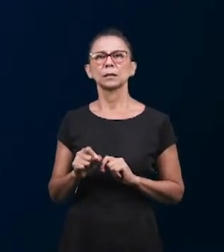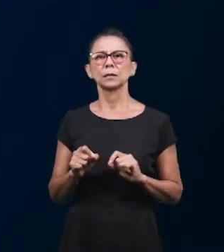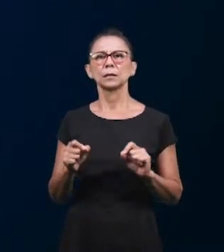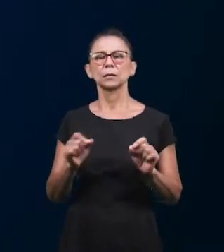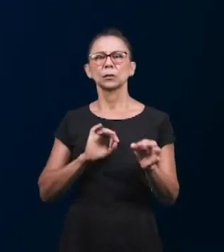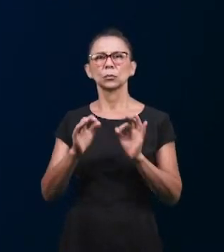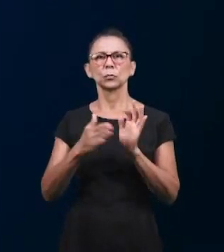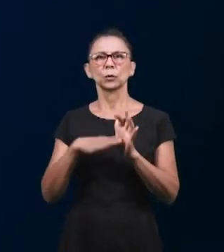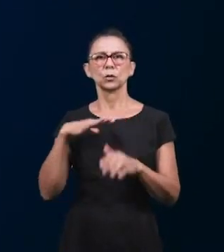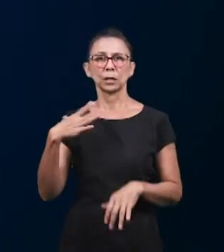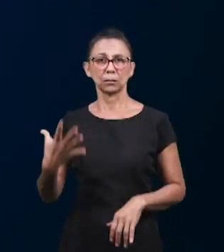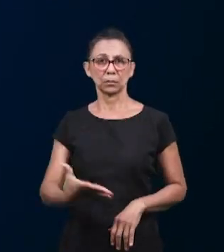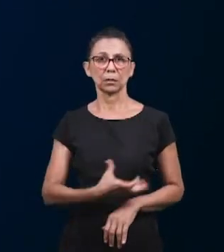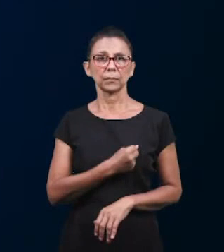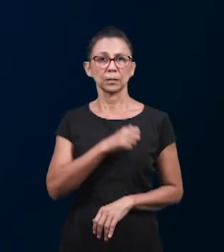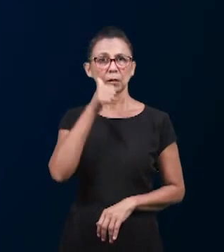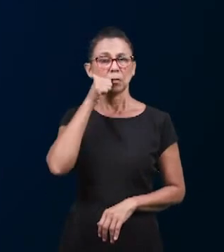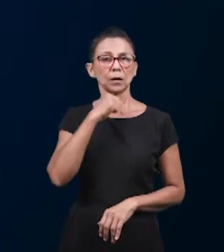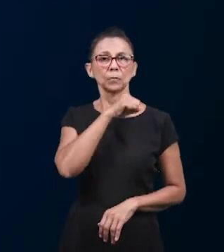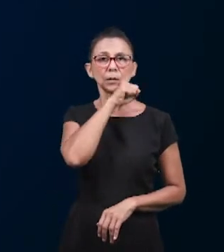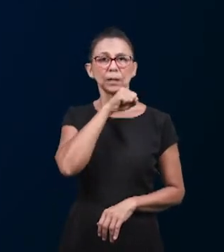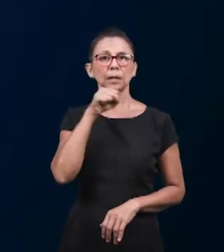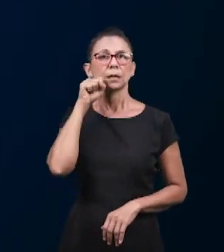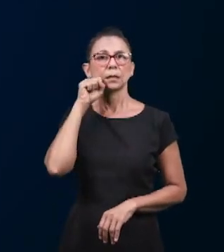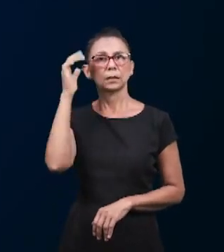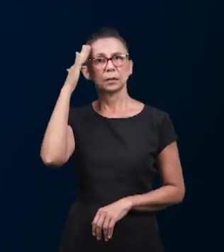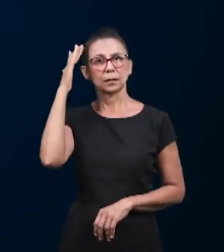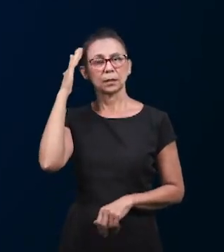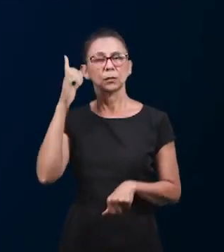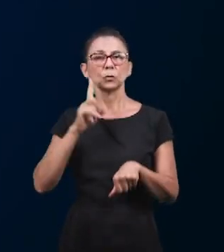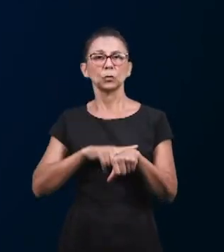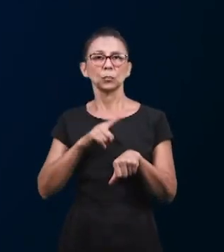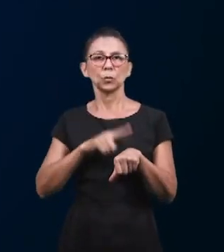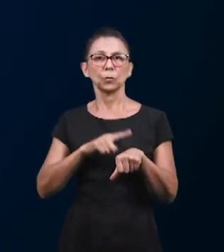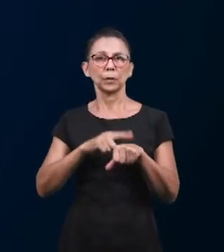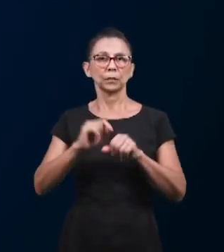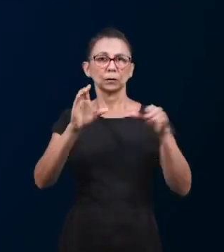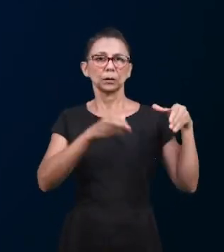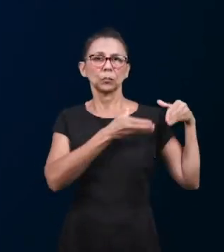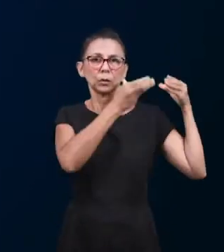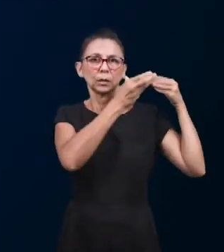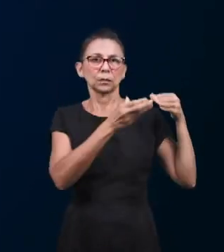samaritana abandona o seu cântaro junto à fonte.